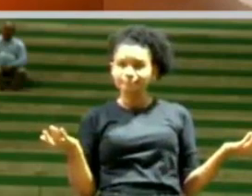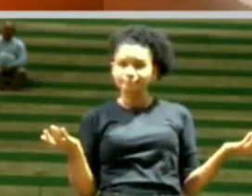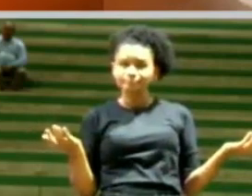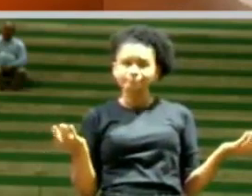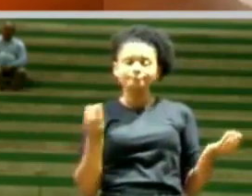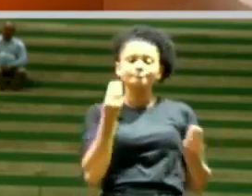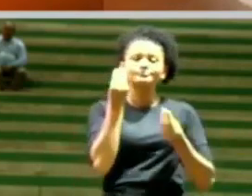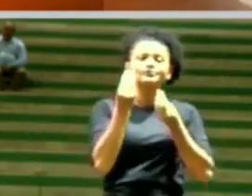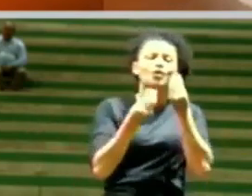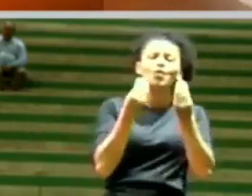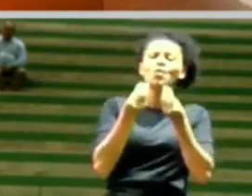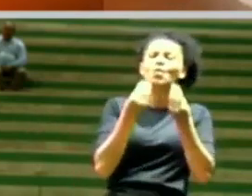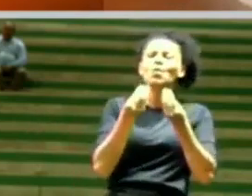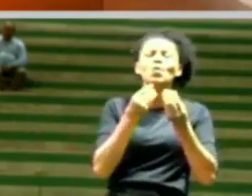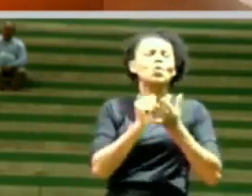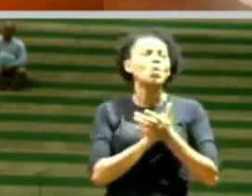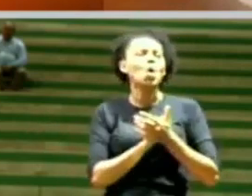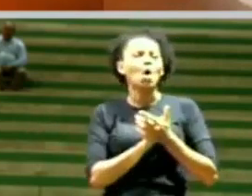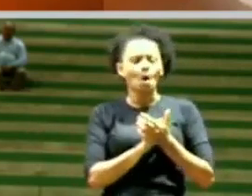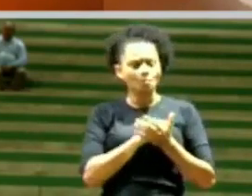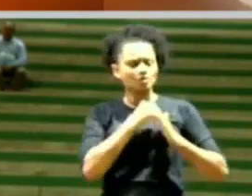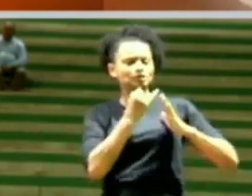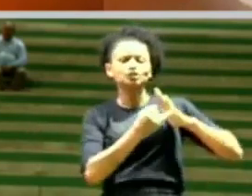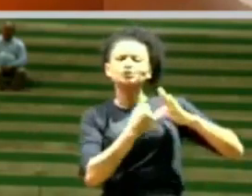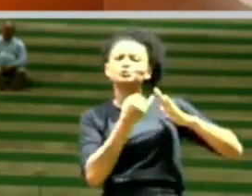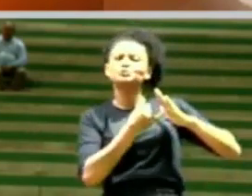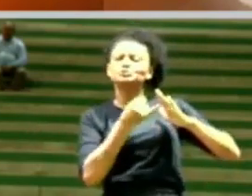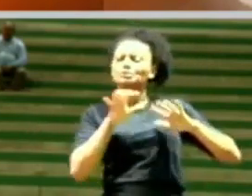Como vão as instituições brasileiras?